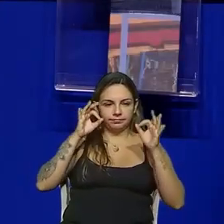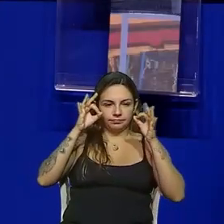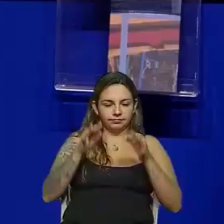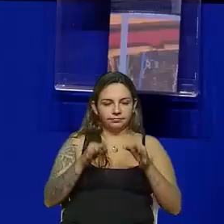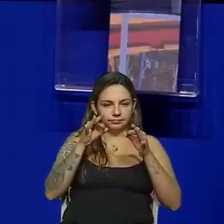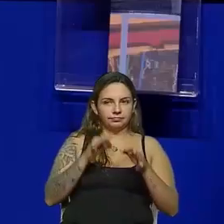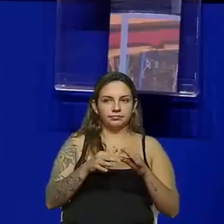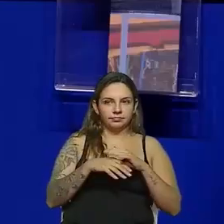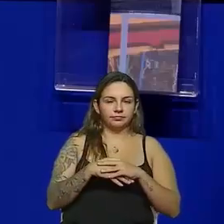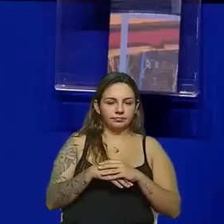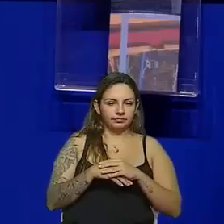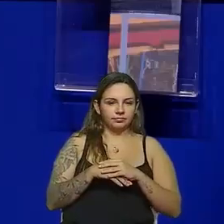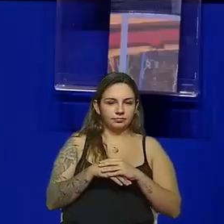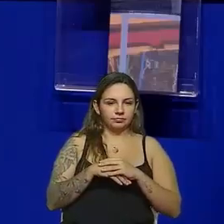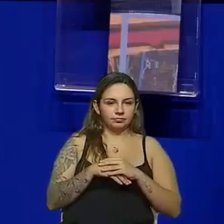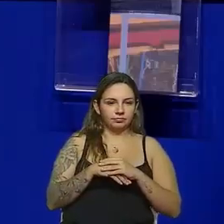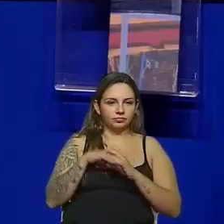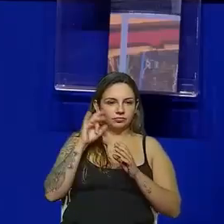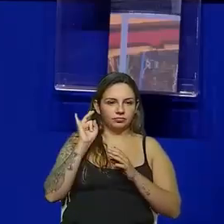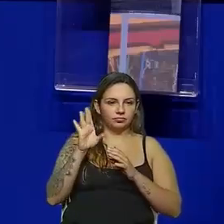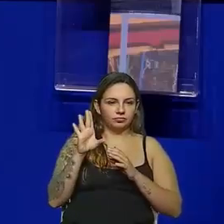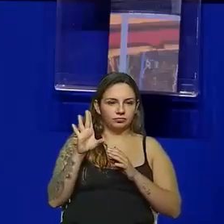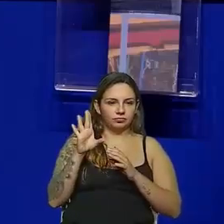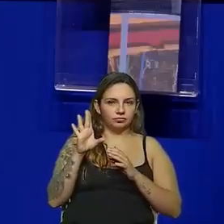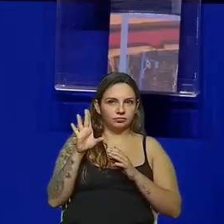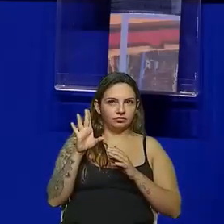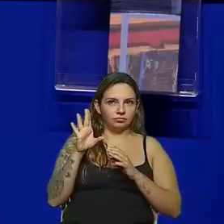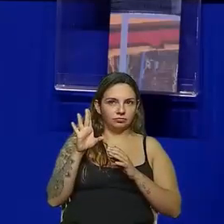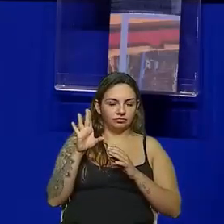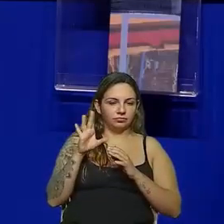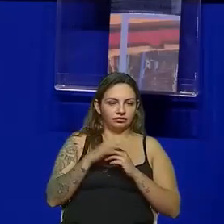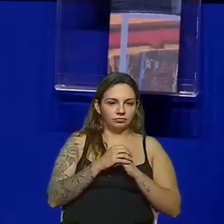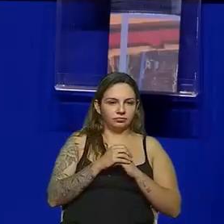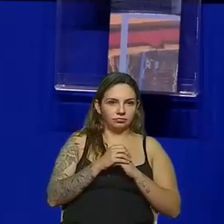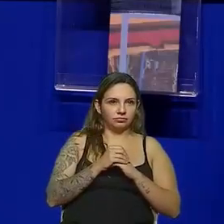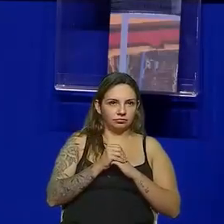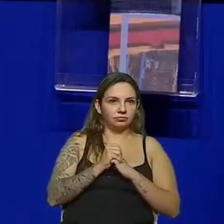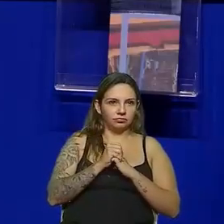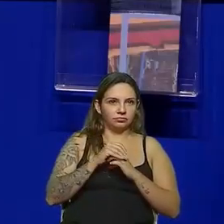perfeitas. Só que